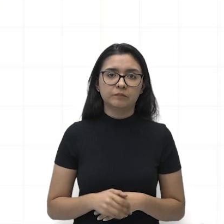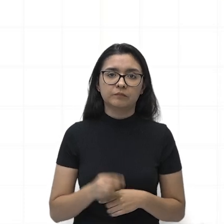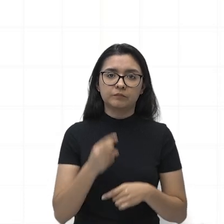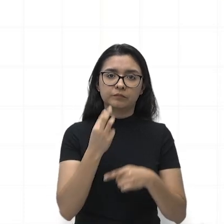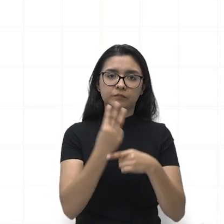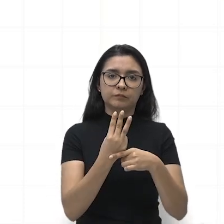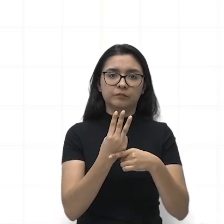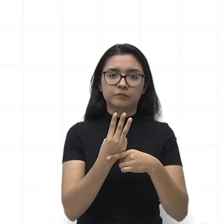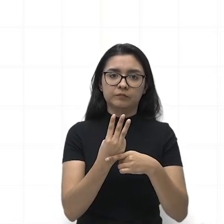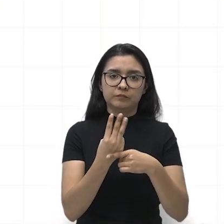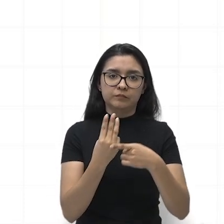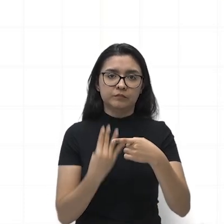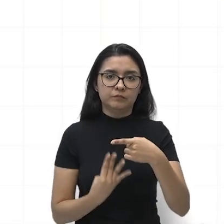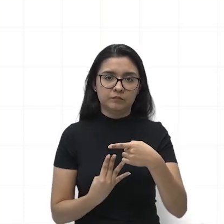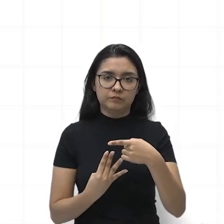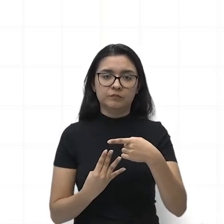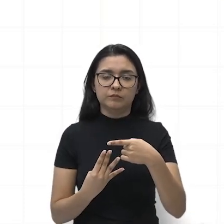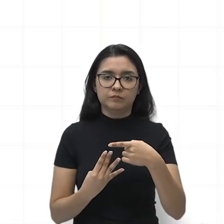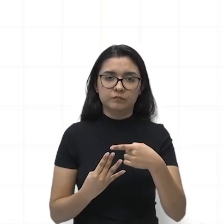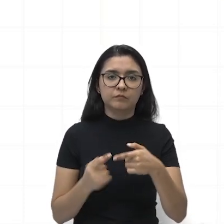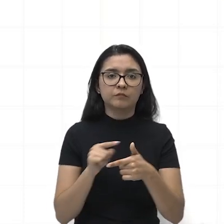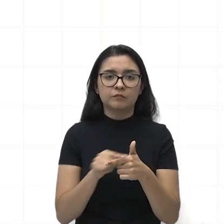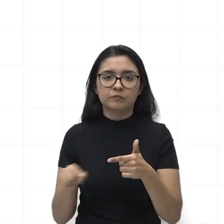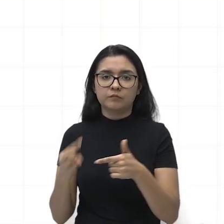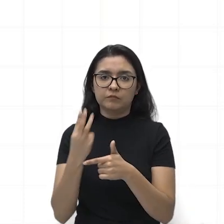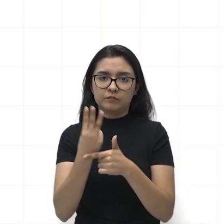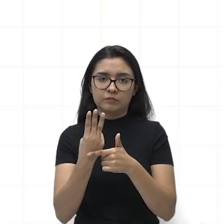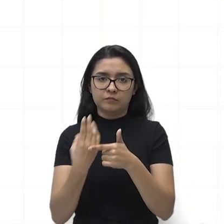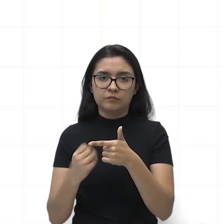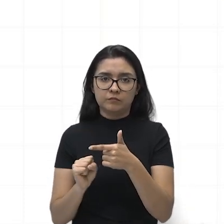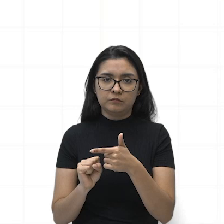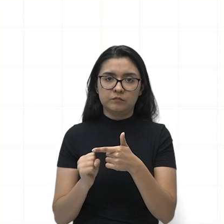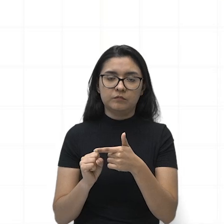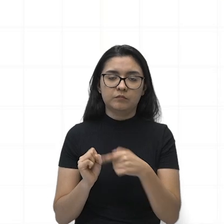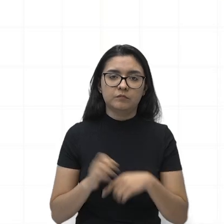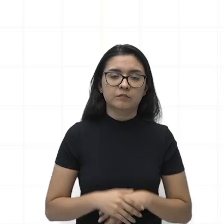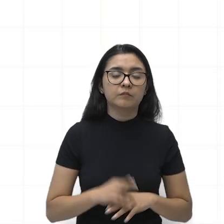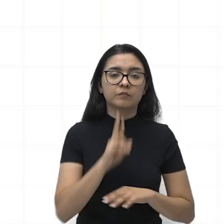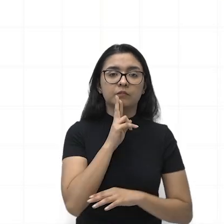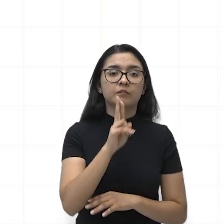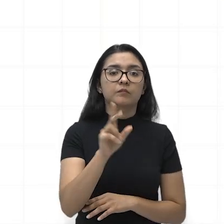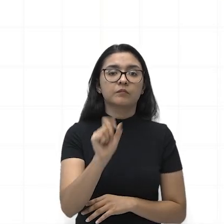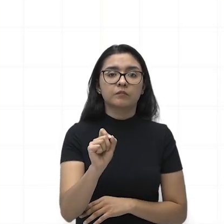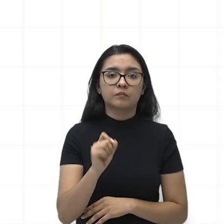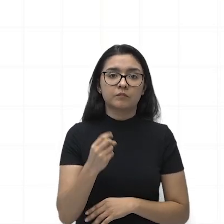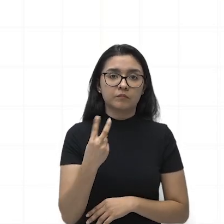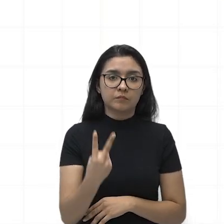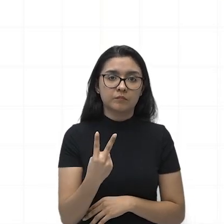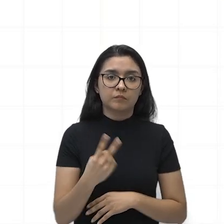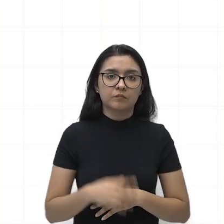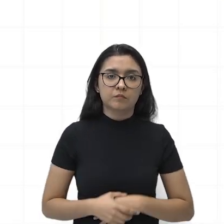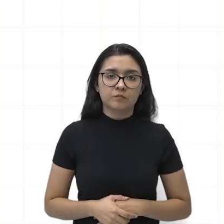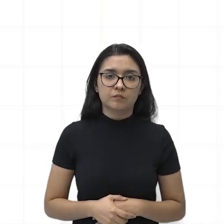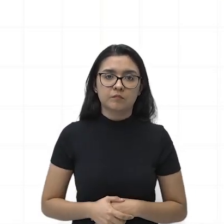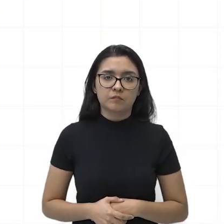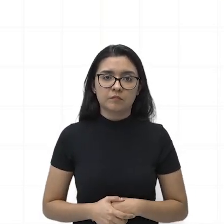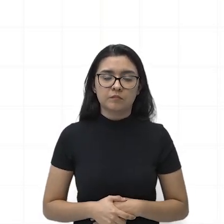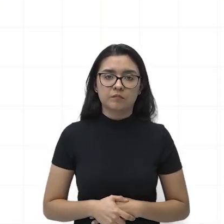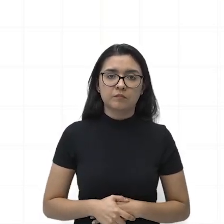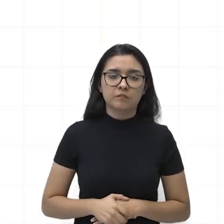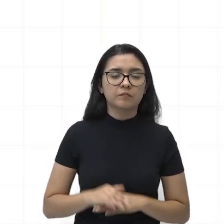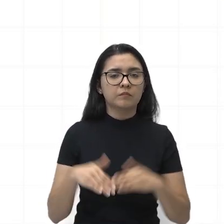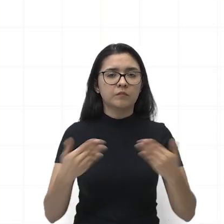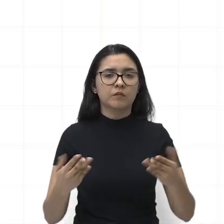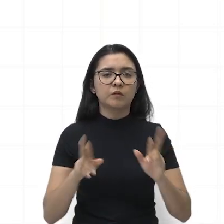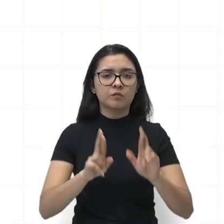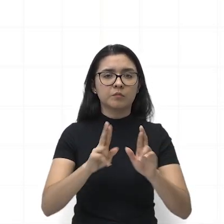3/4, né, dividido por 3/8, tá bom? E aí a resposta é 2. Bom,